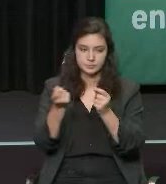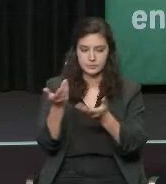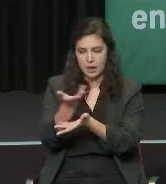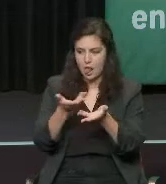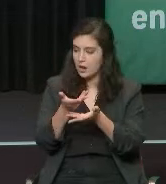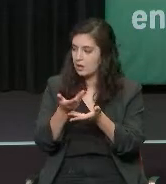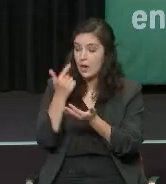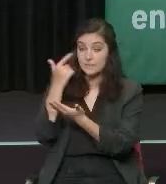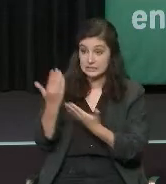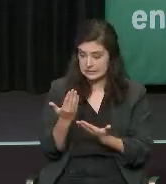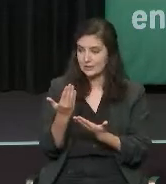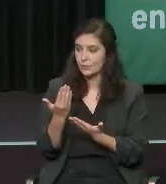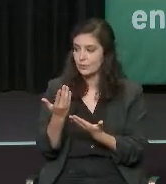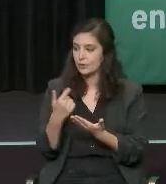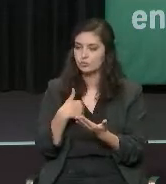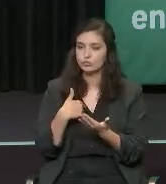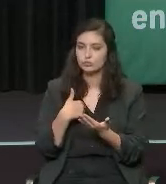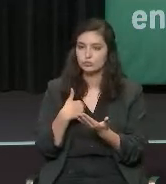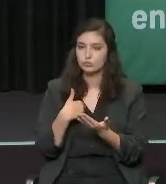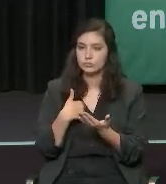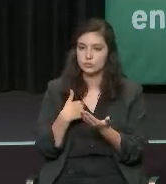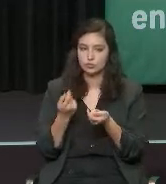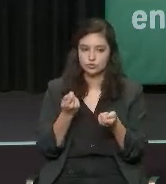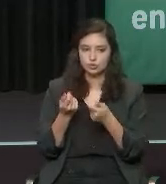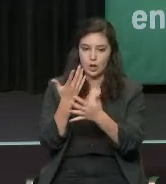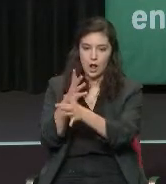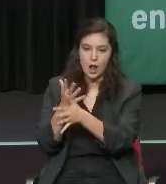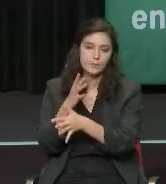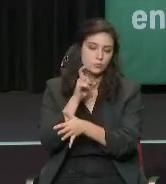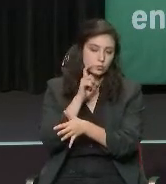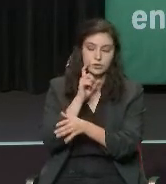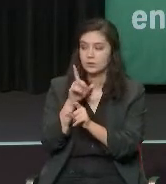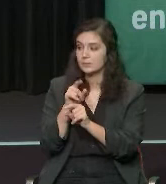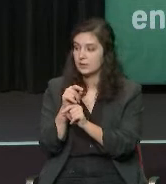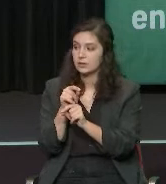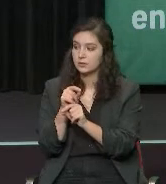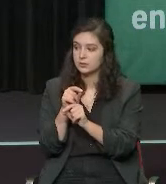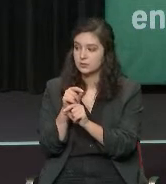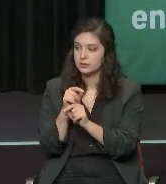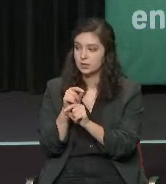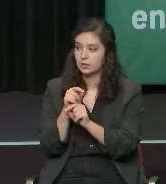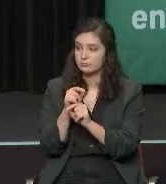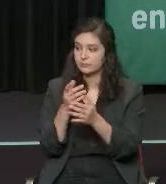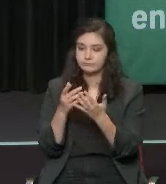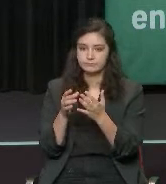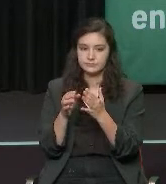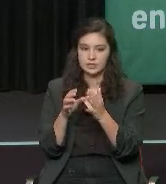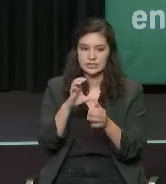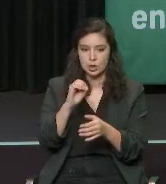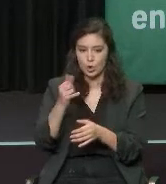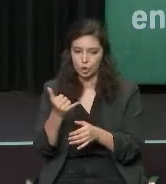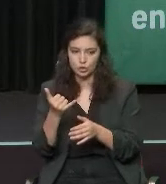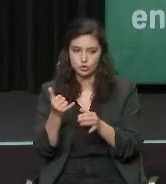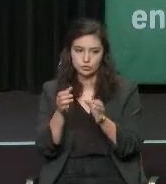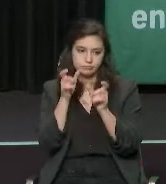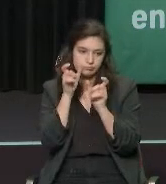de debruçar-me sobre outros temas da minha apresentação, incluindo a gestão da floresta e